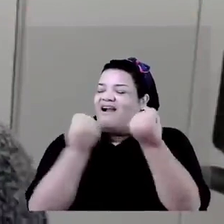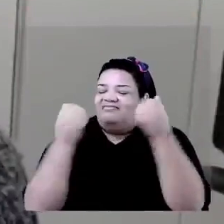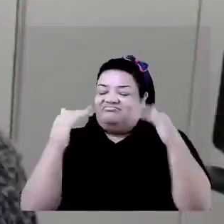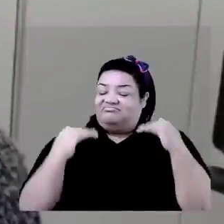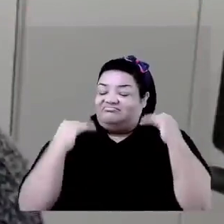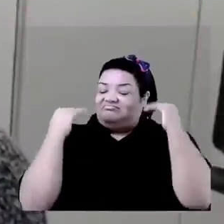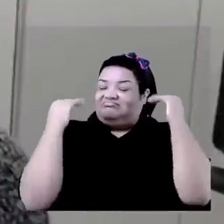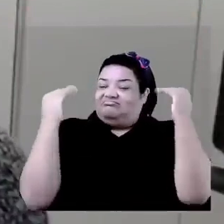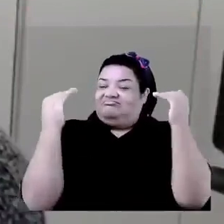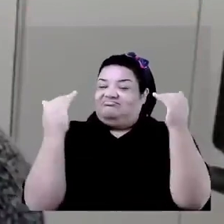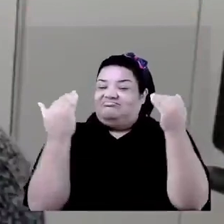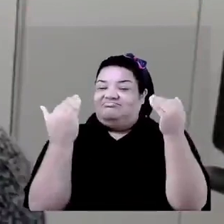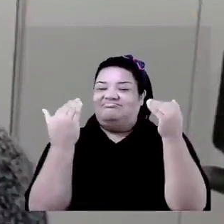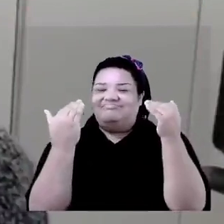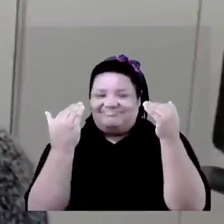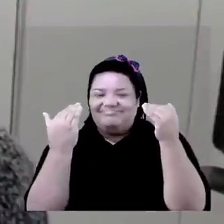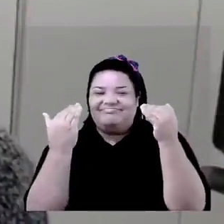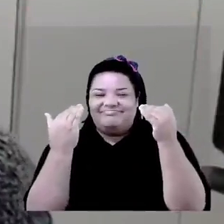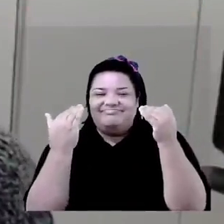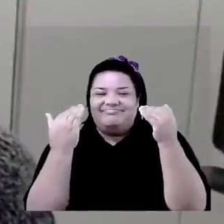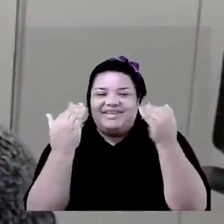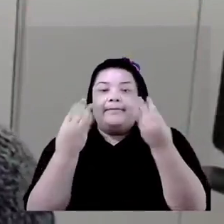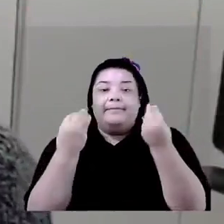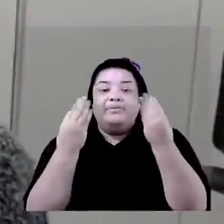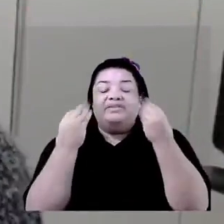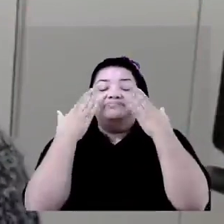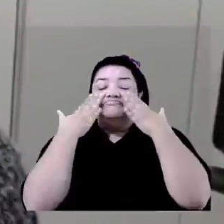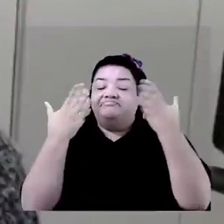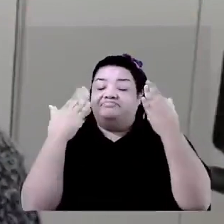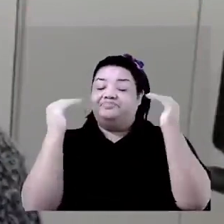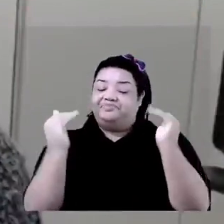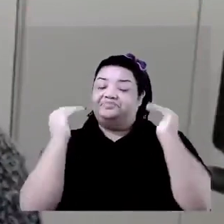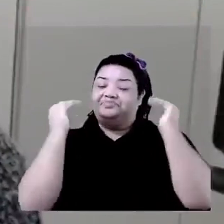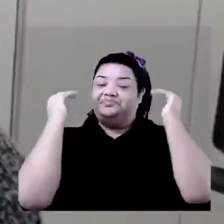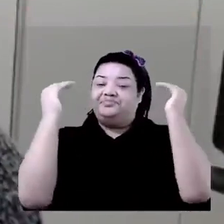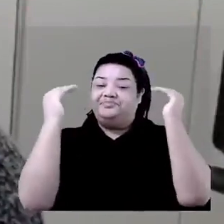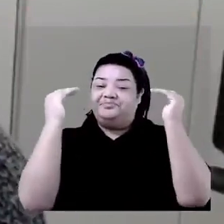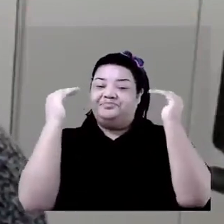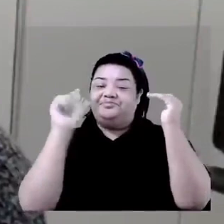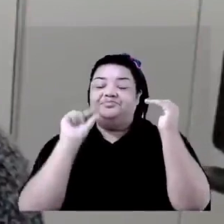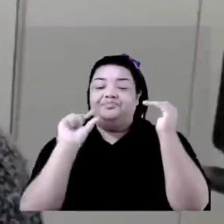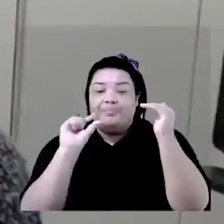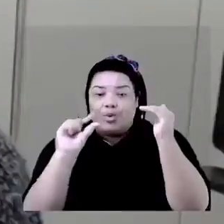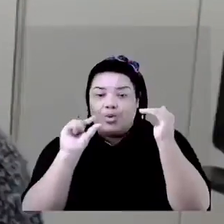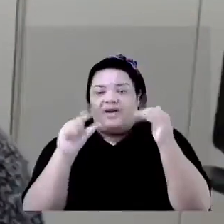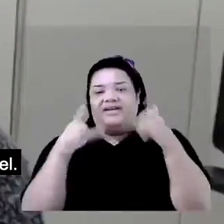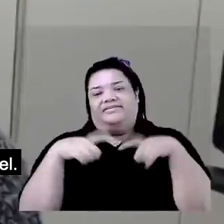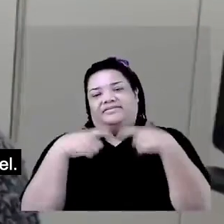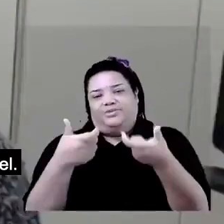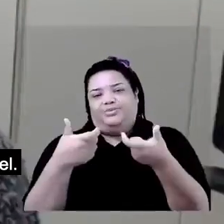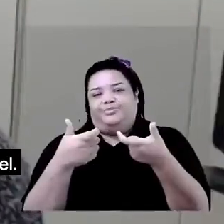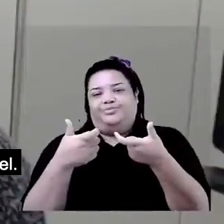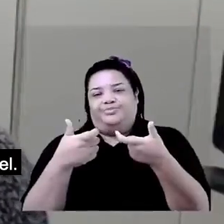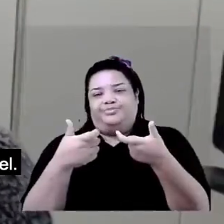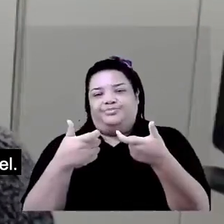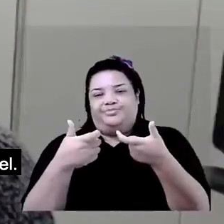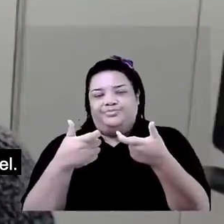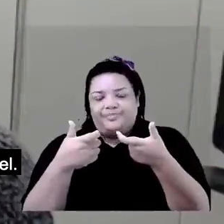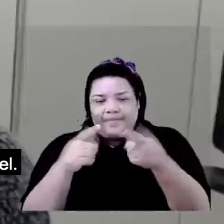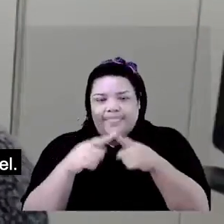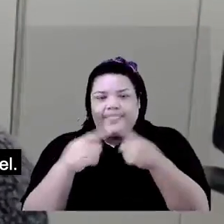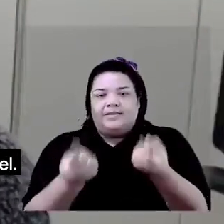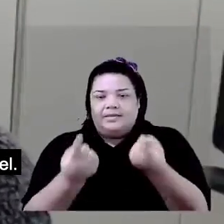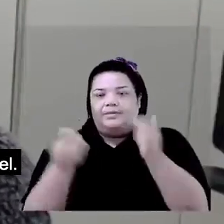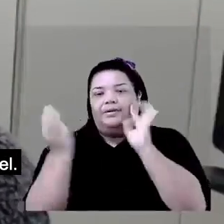situação melhor. Então, é muita ostentação e pouca ação, né? Então, acho que a mensagem é essa, né? É refletir se realmente a